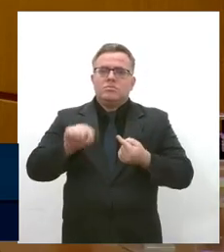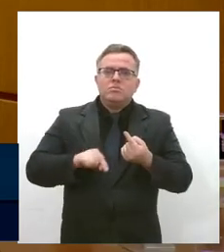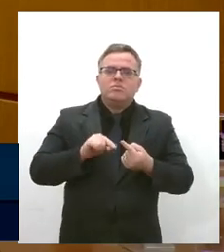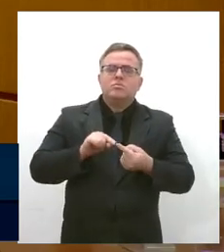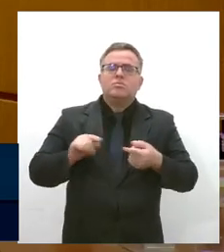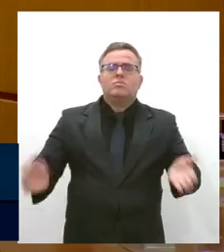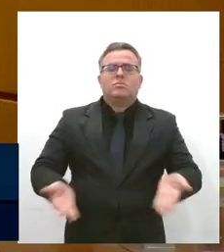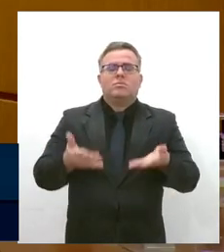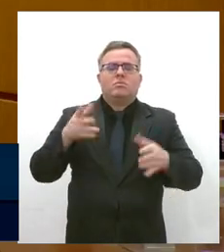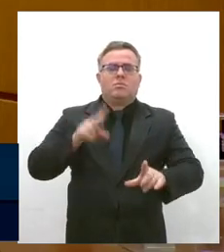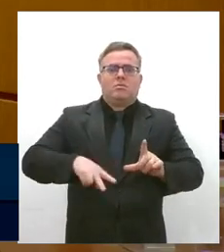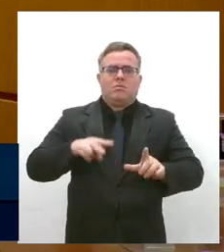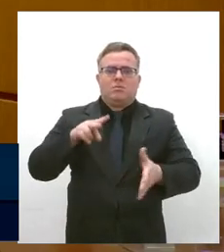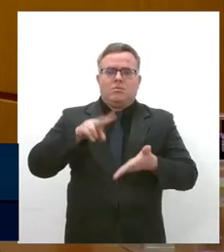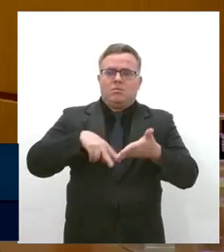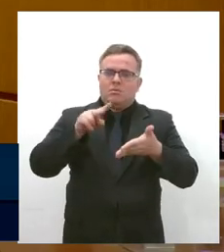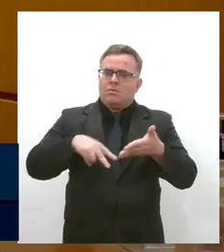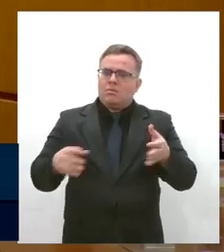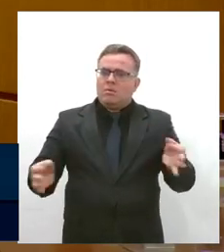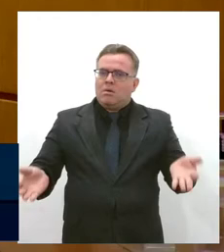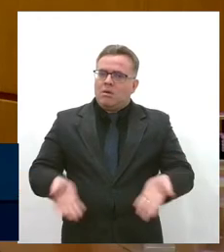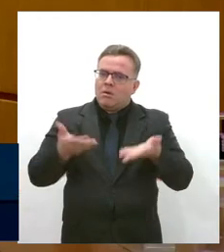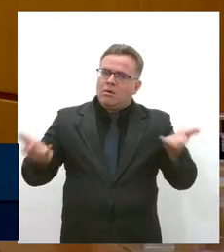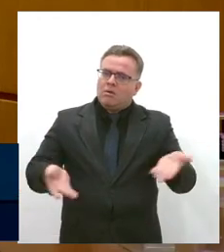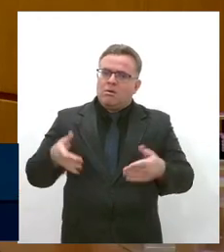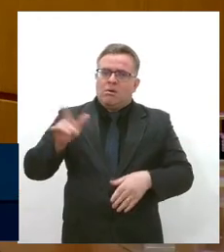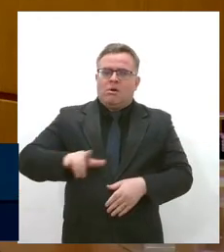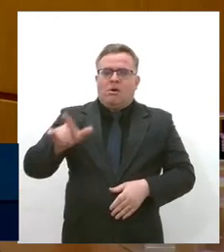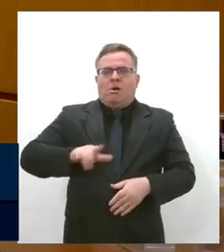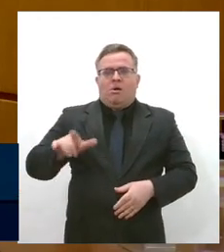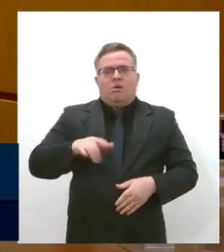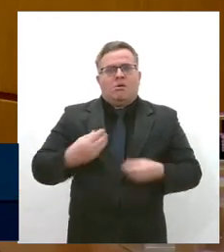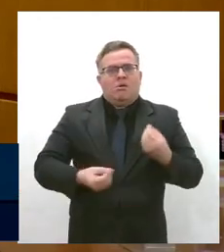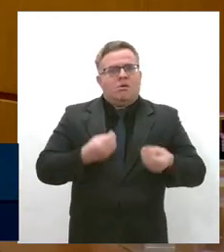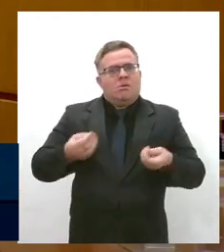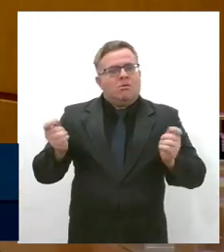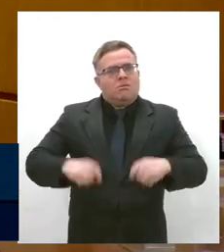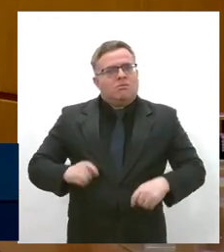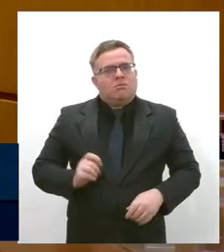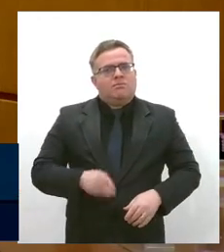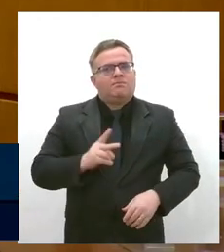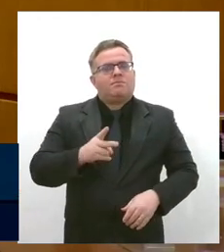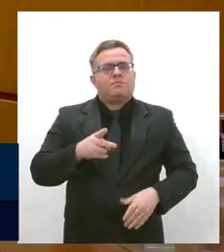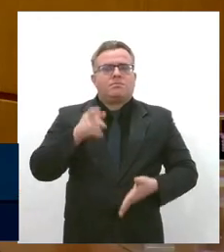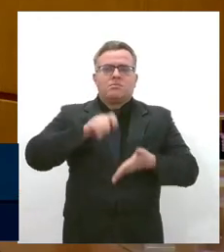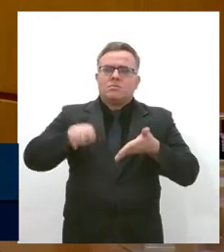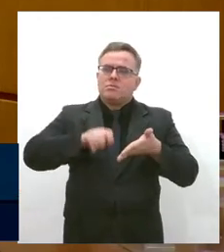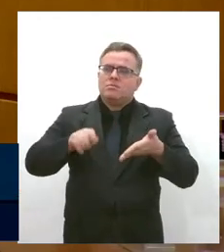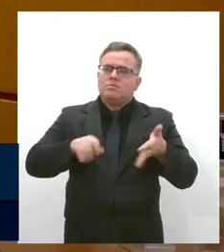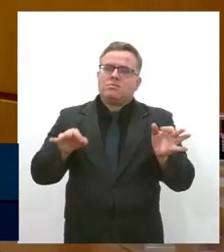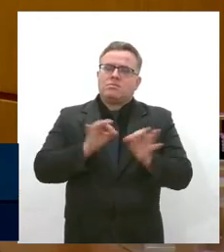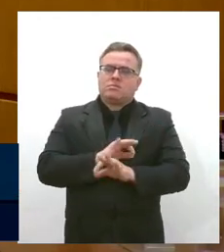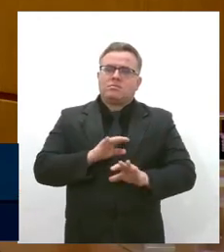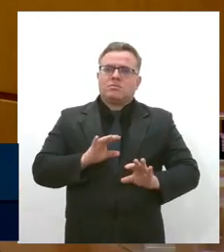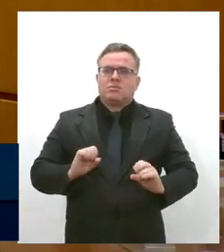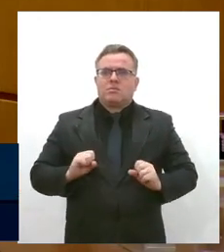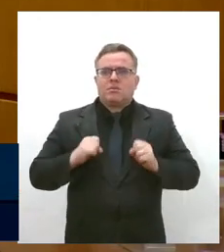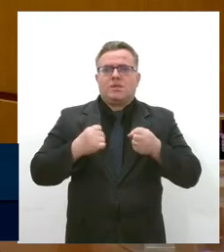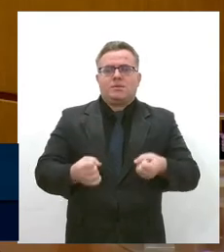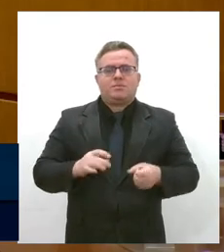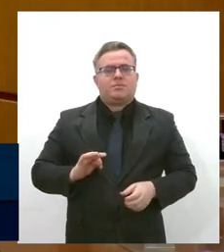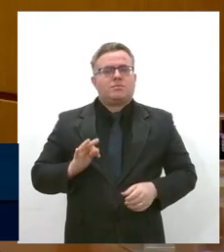vise estimular a literatura, vise estimular a escrita, e aqueles que se dedicam a essa tarefa ilustrativa necessária